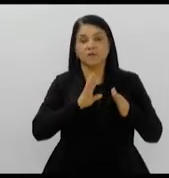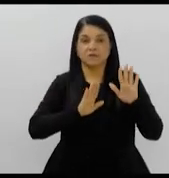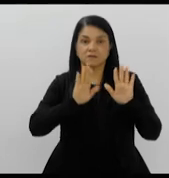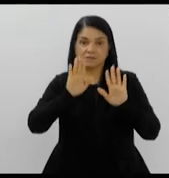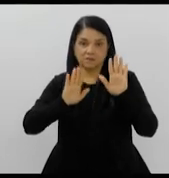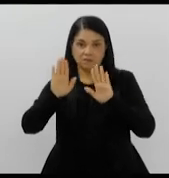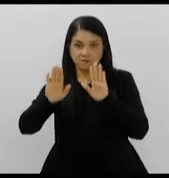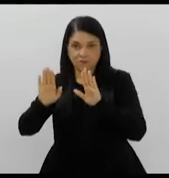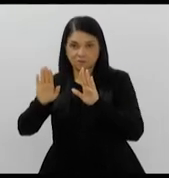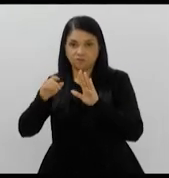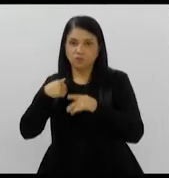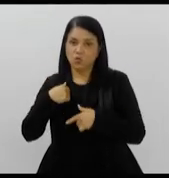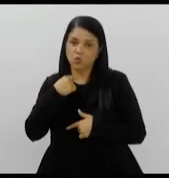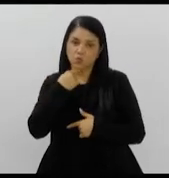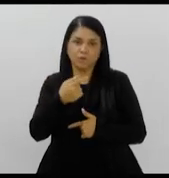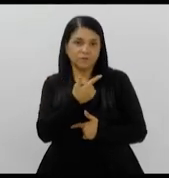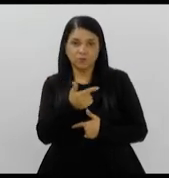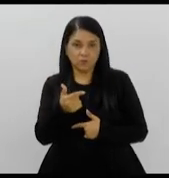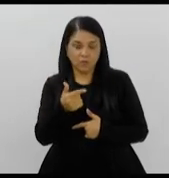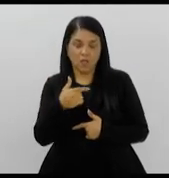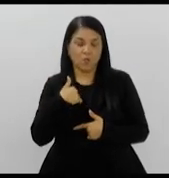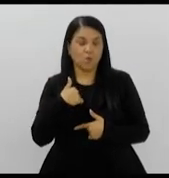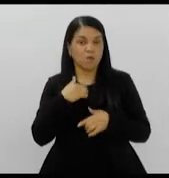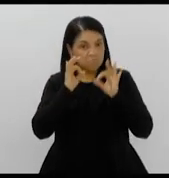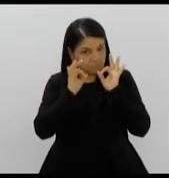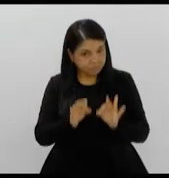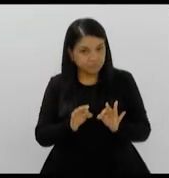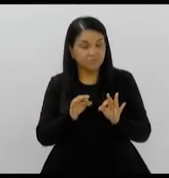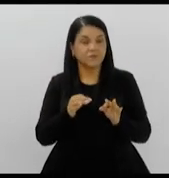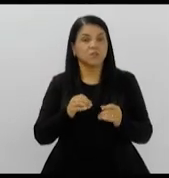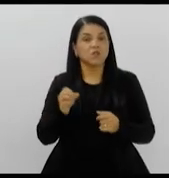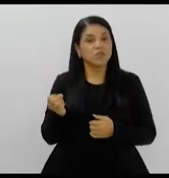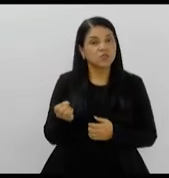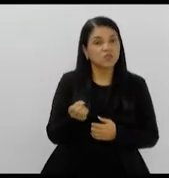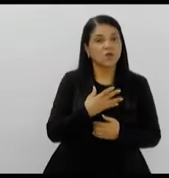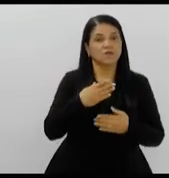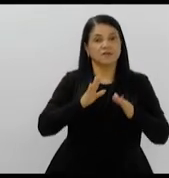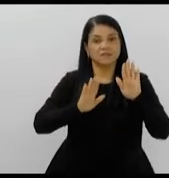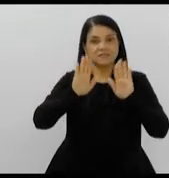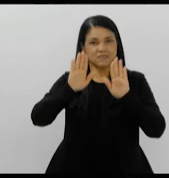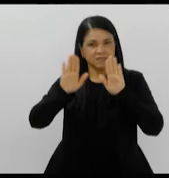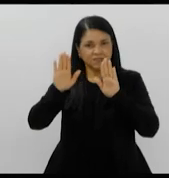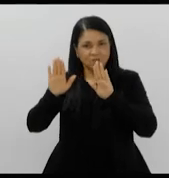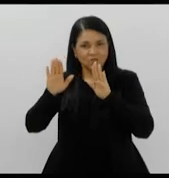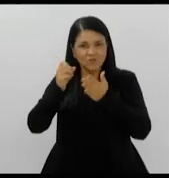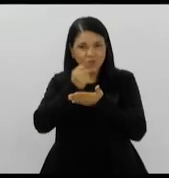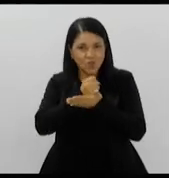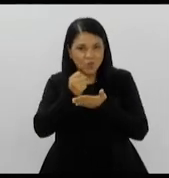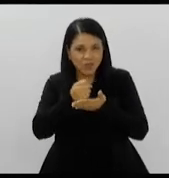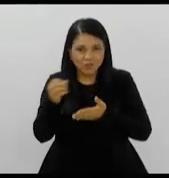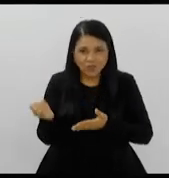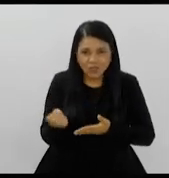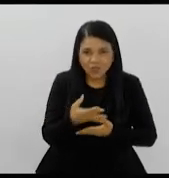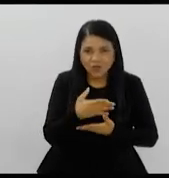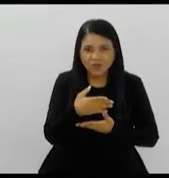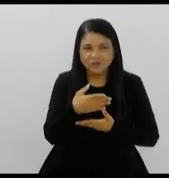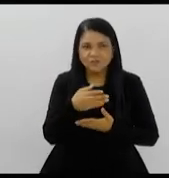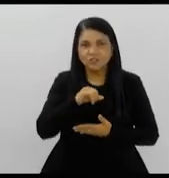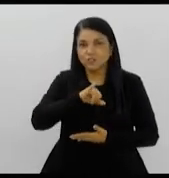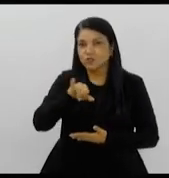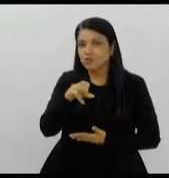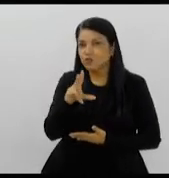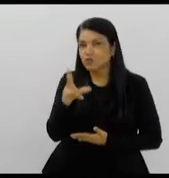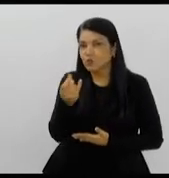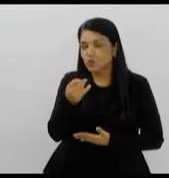o caminho é nova licitação. Por quê? Renovar um contrato de julho de